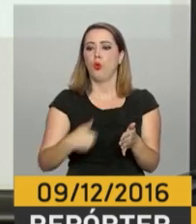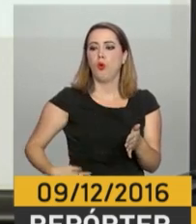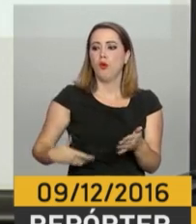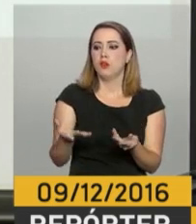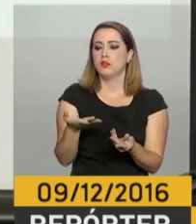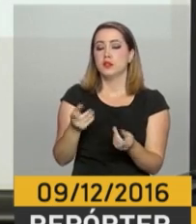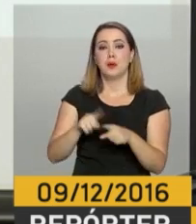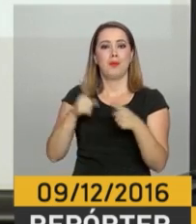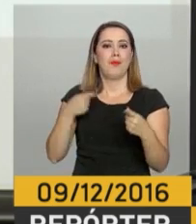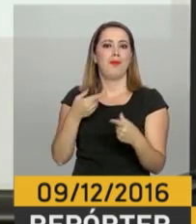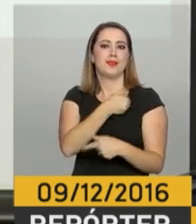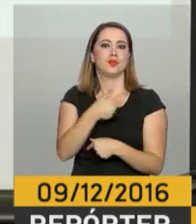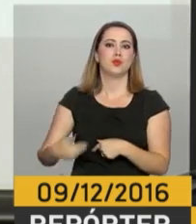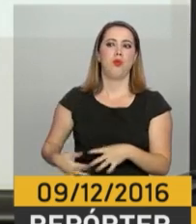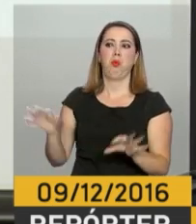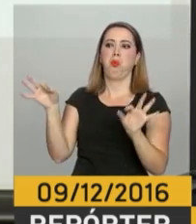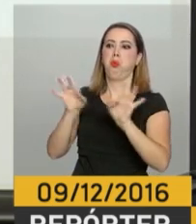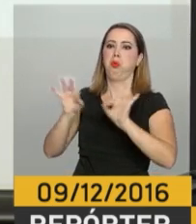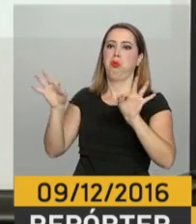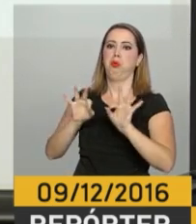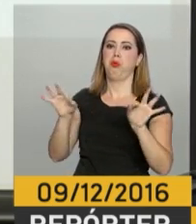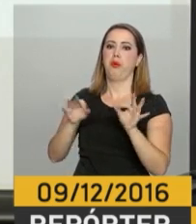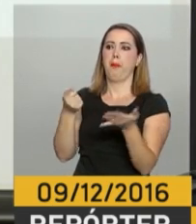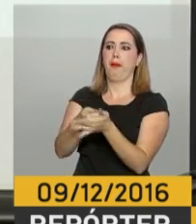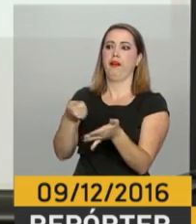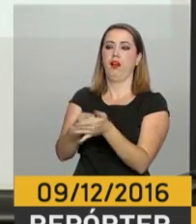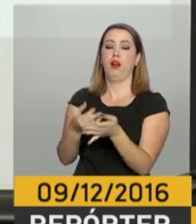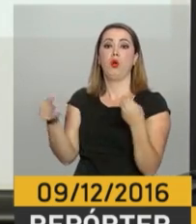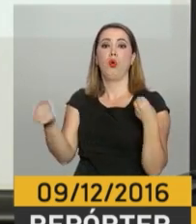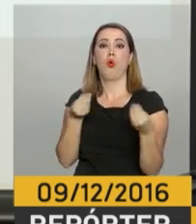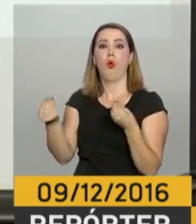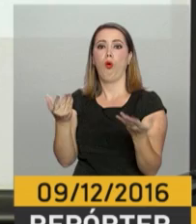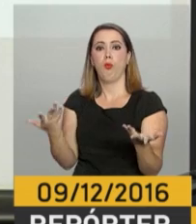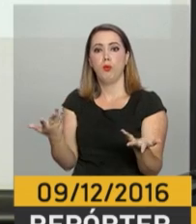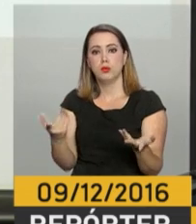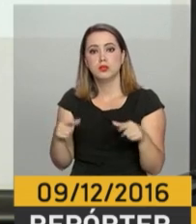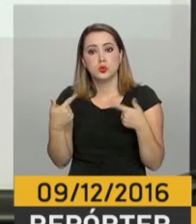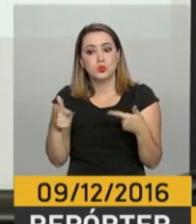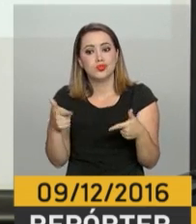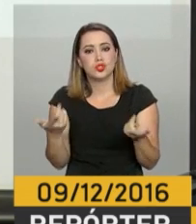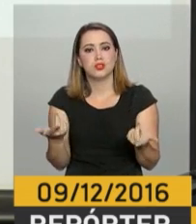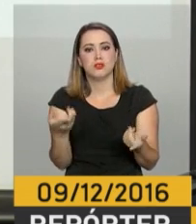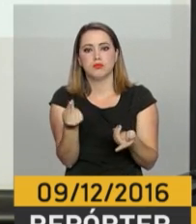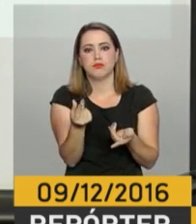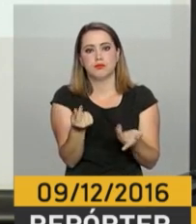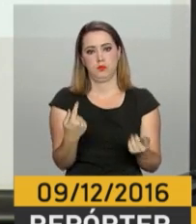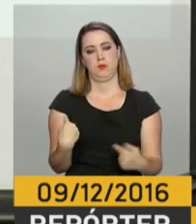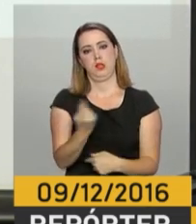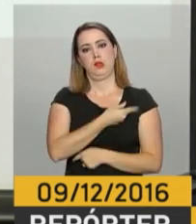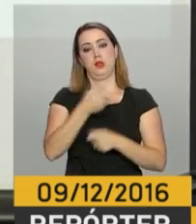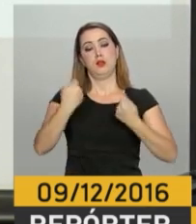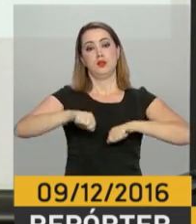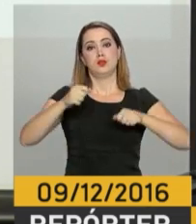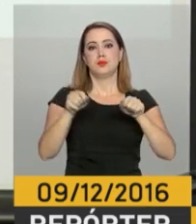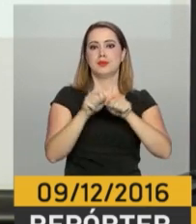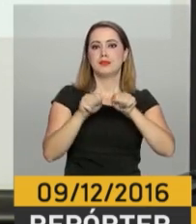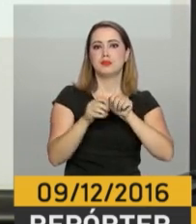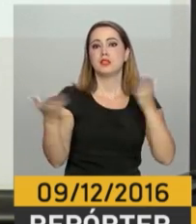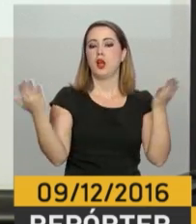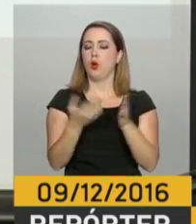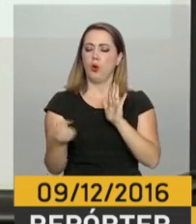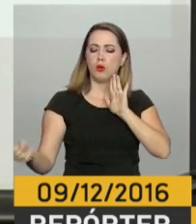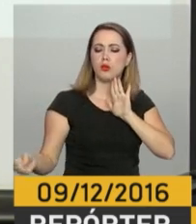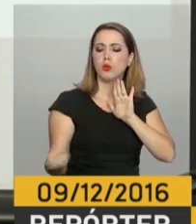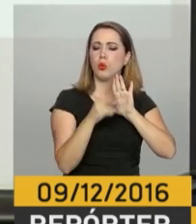salários, vencimentos de funcionários, não tinham como pagar pensões e aposentadorias. Então, nós temos que fazer esta revisão